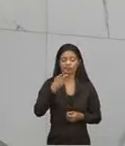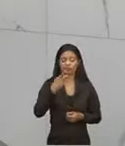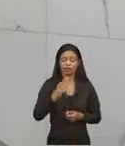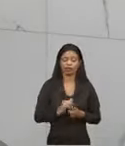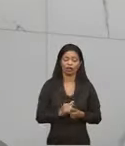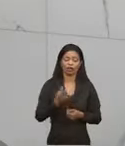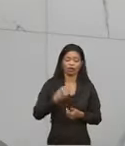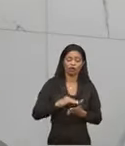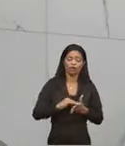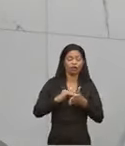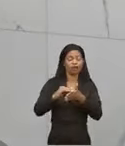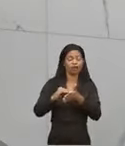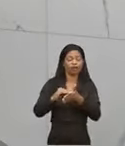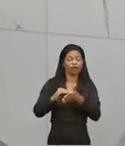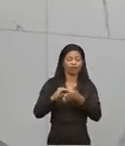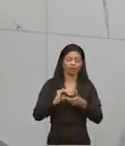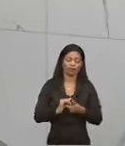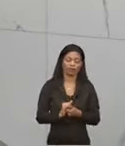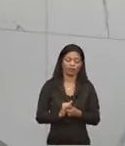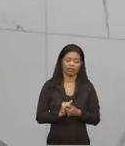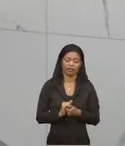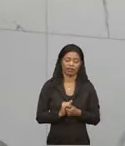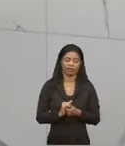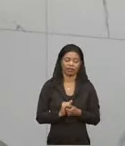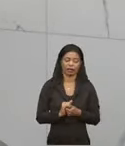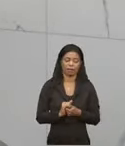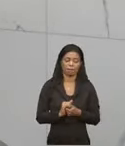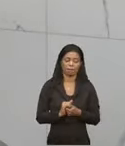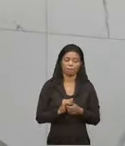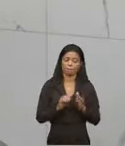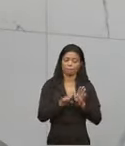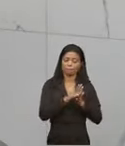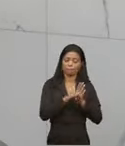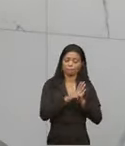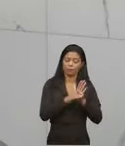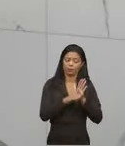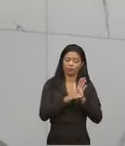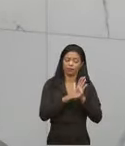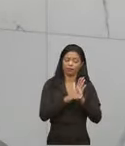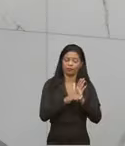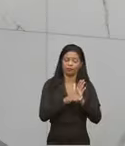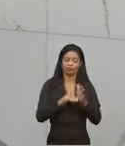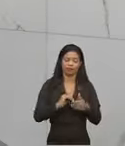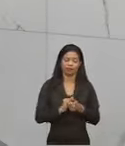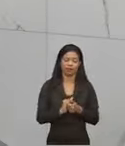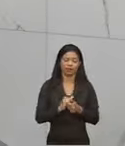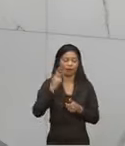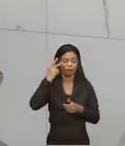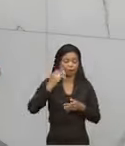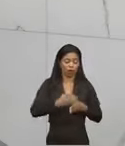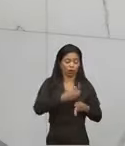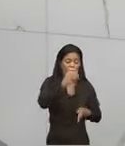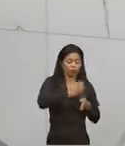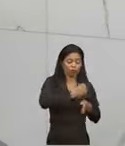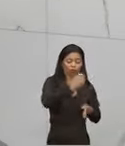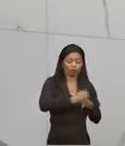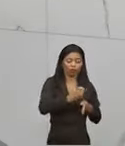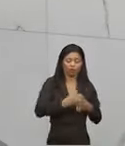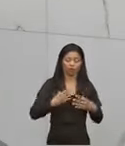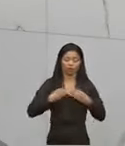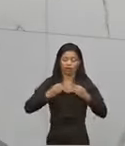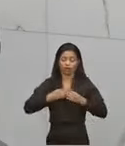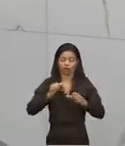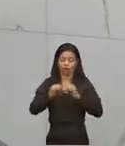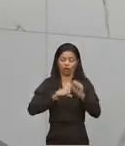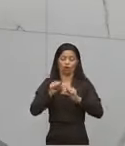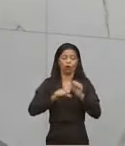Jamerson, na estante, vou levar uma emenda parlamentar para poder construir logo esse vestiário em janeiro. Mas ele pegou o